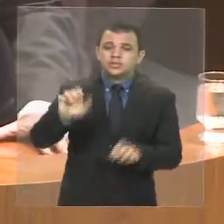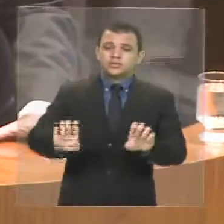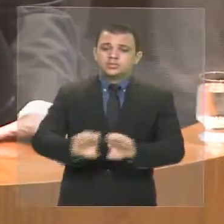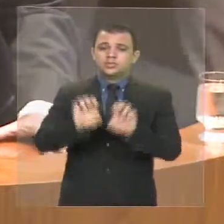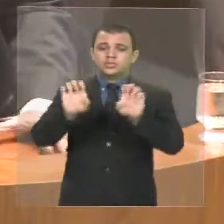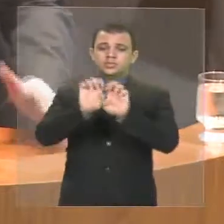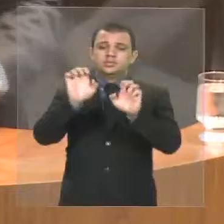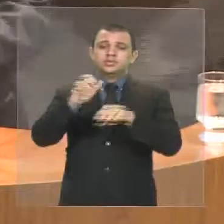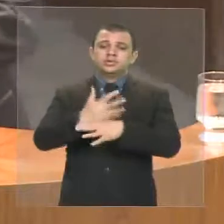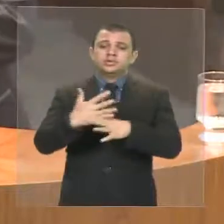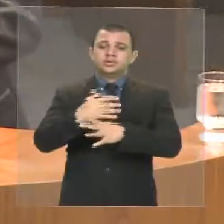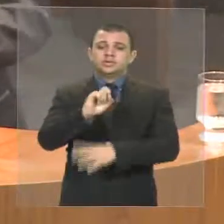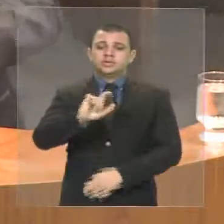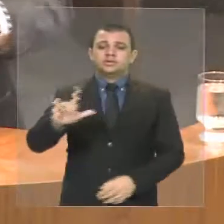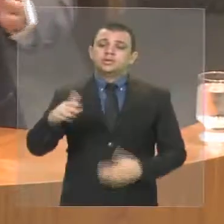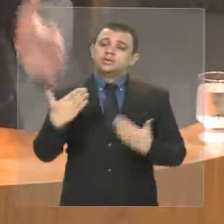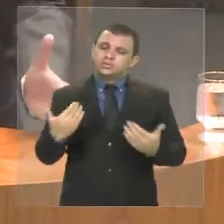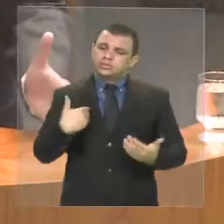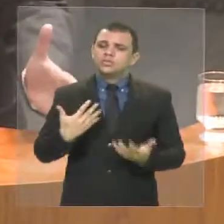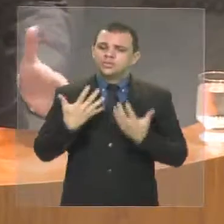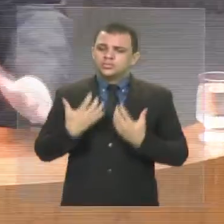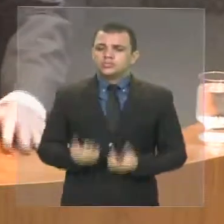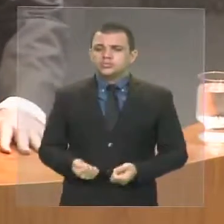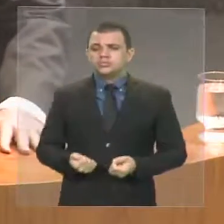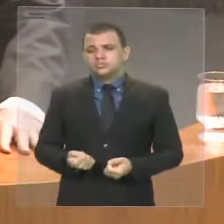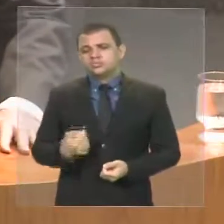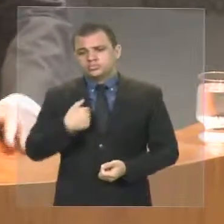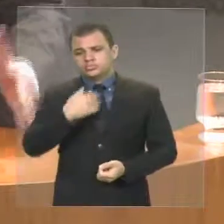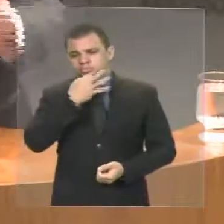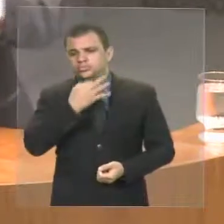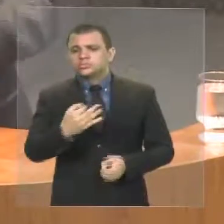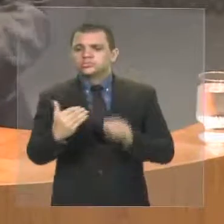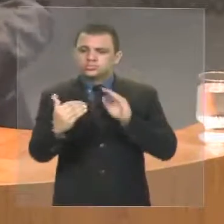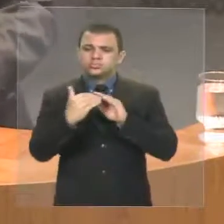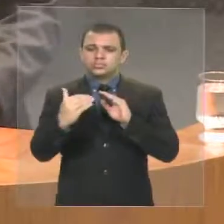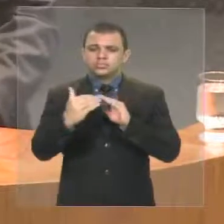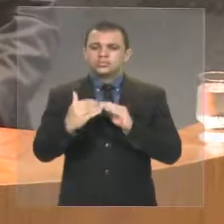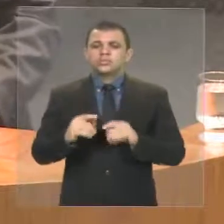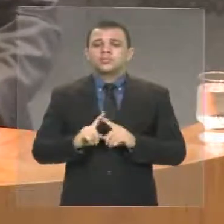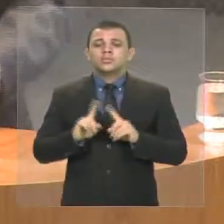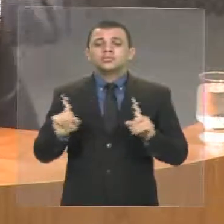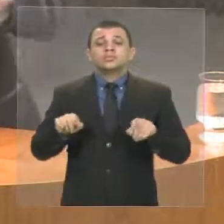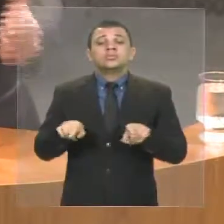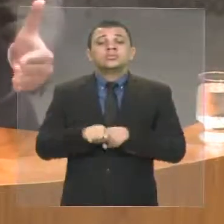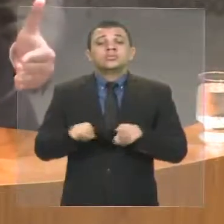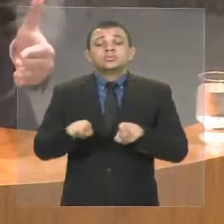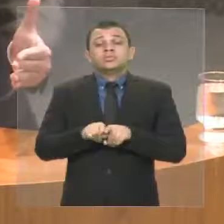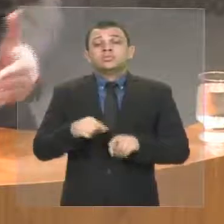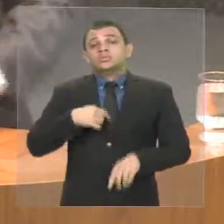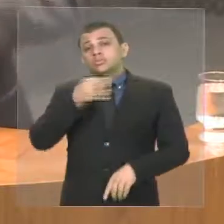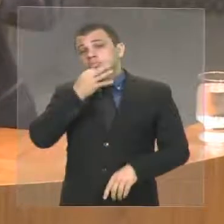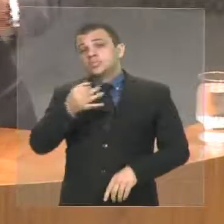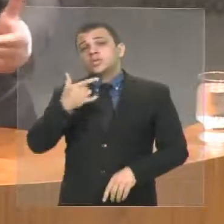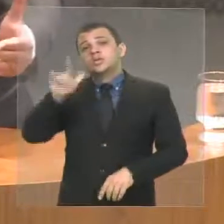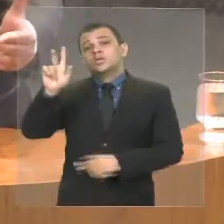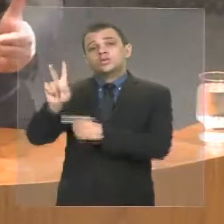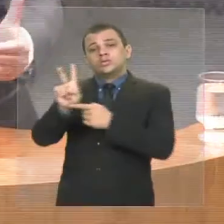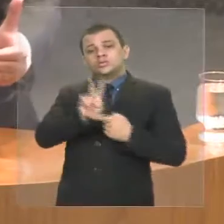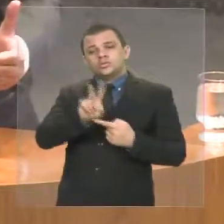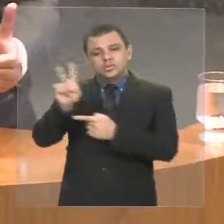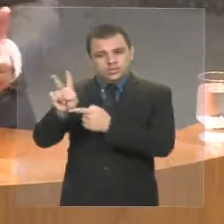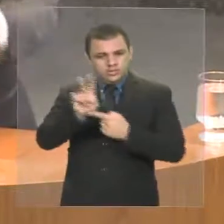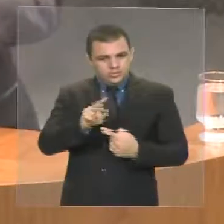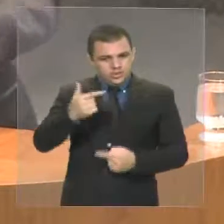cidade de São Luís. Portanto, sou totalmente favorável. Acho, inclusive, que outros empréstimos foram